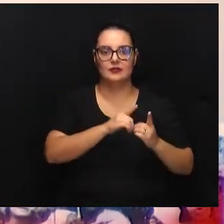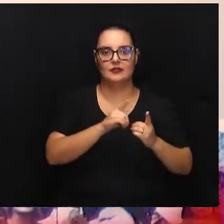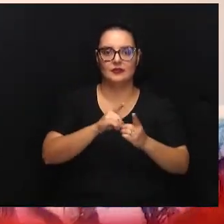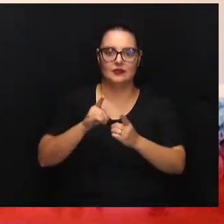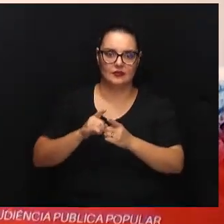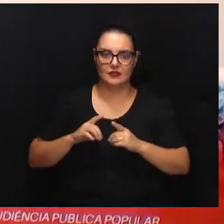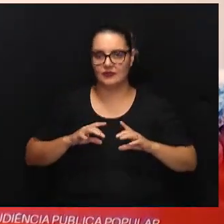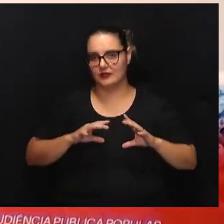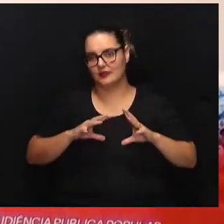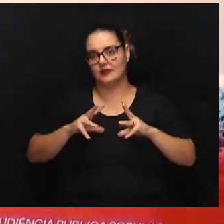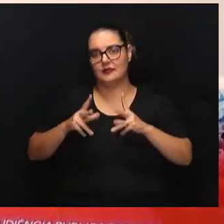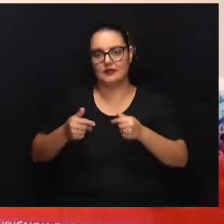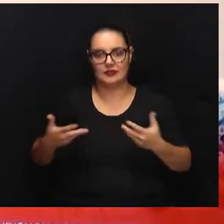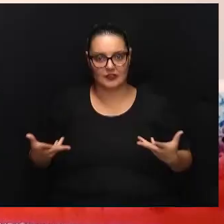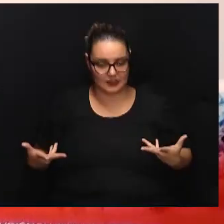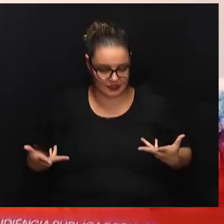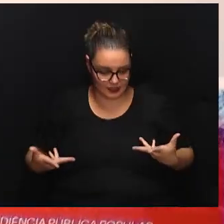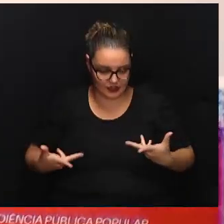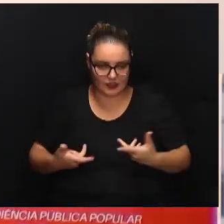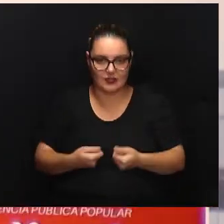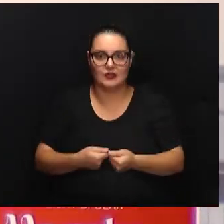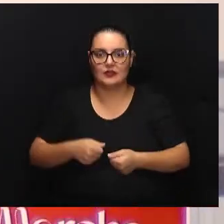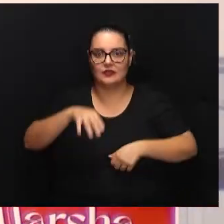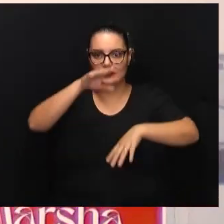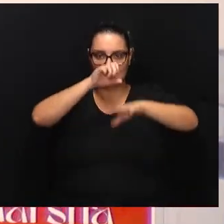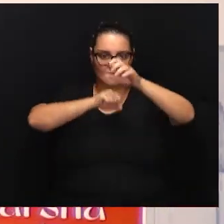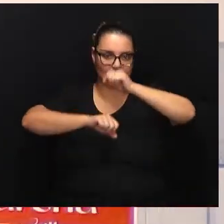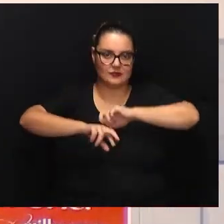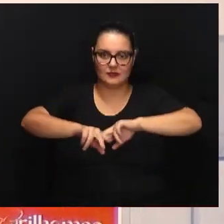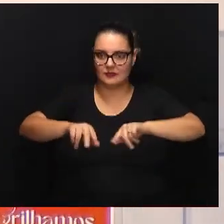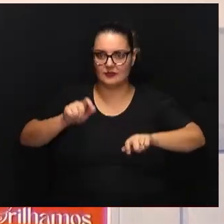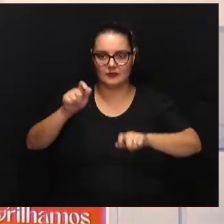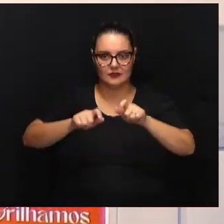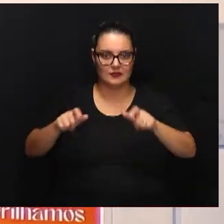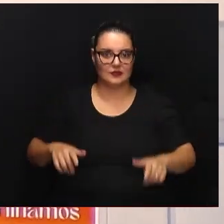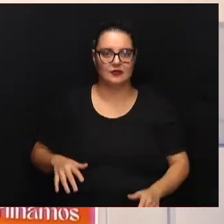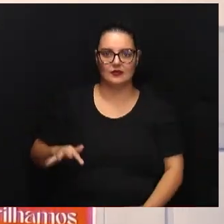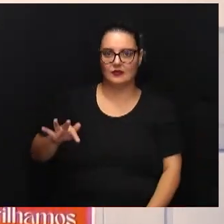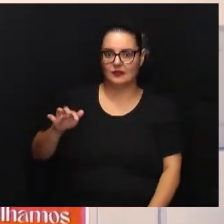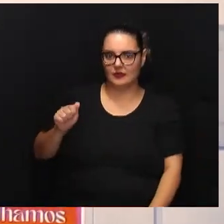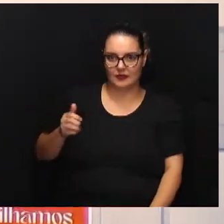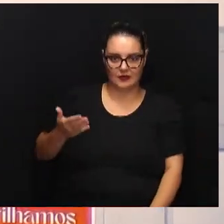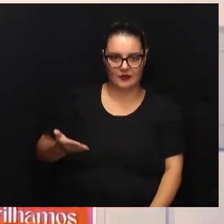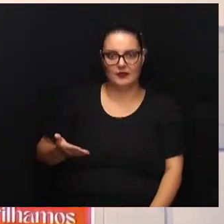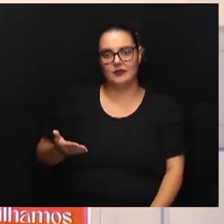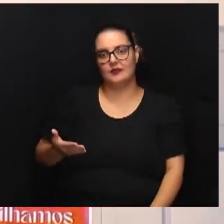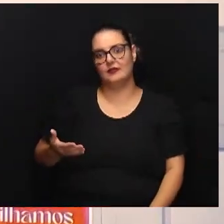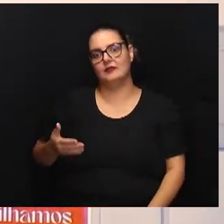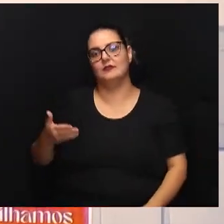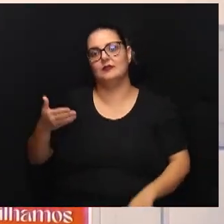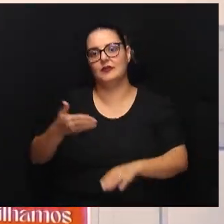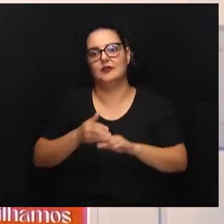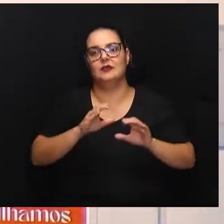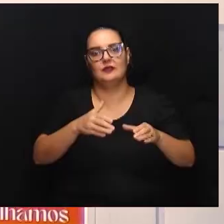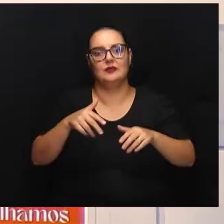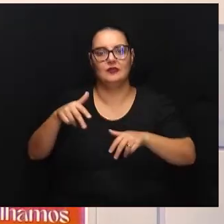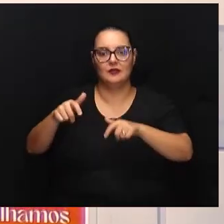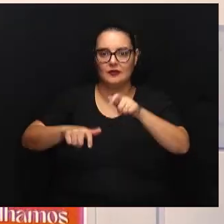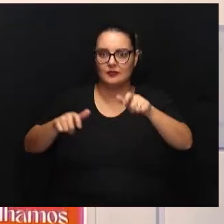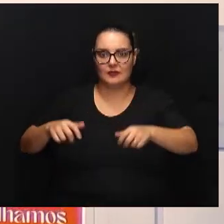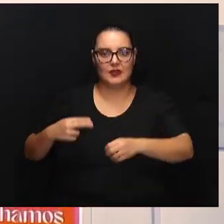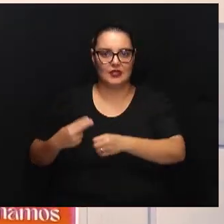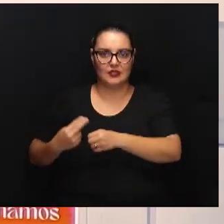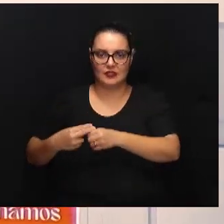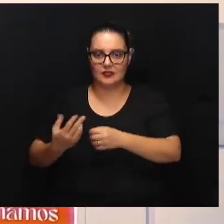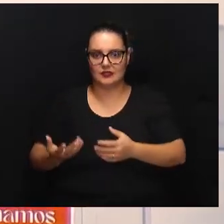aprendendo muito com muita gente, com a FA, me colocando nos grupos, o pessoal da Unicamp. Esse ano é a primeira